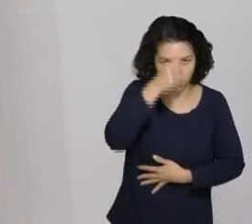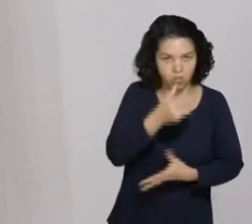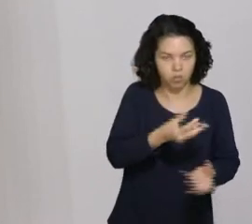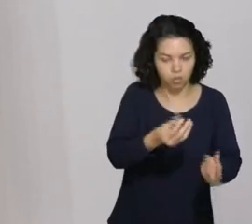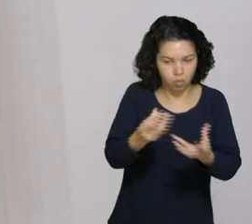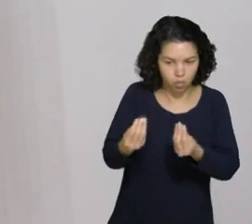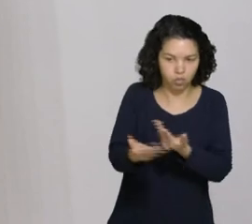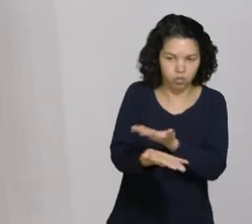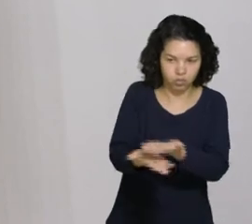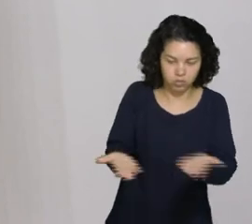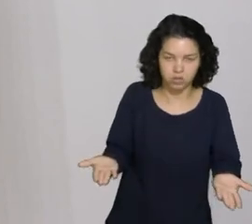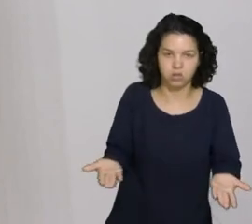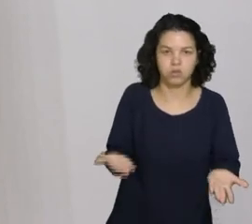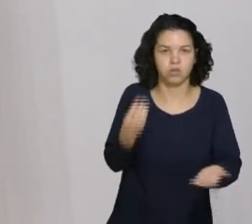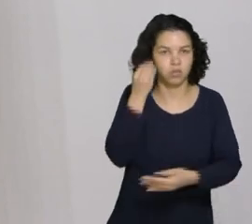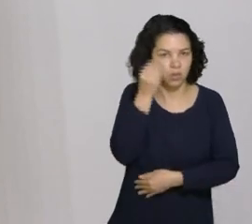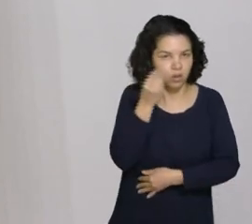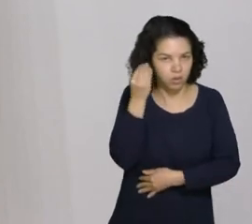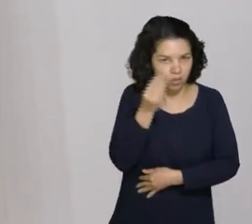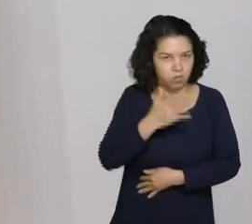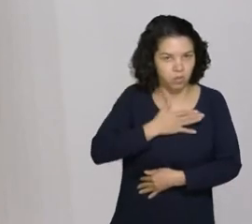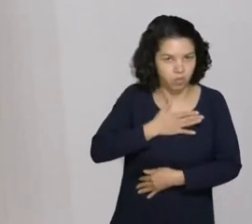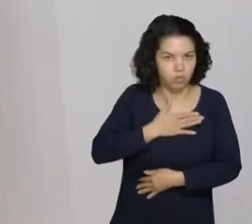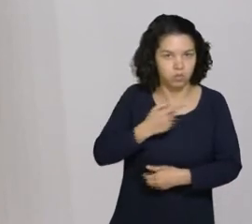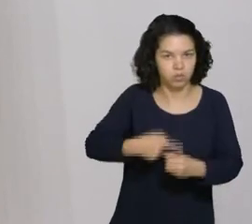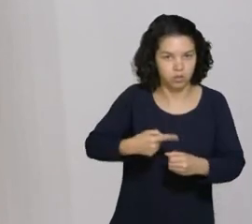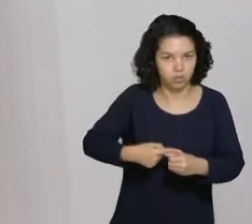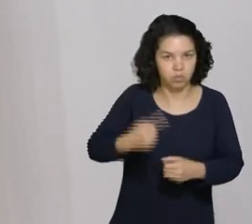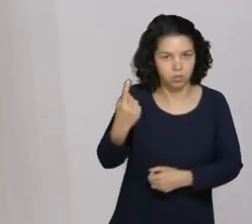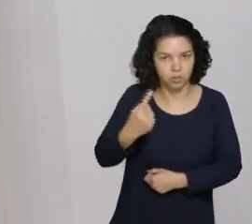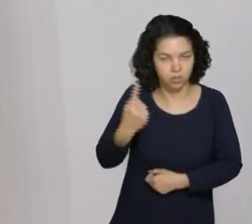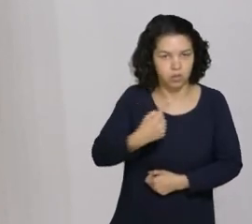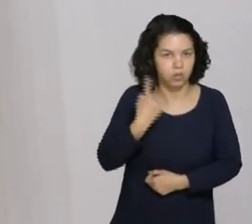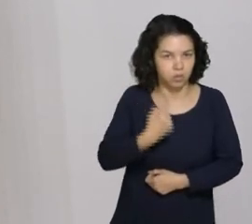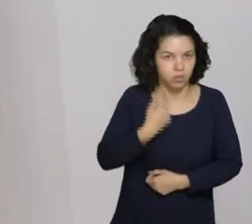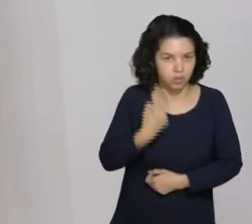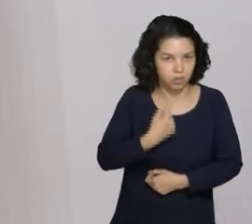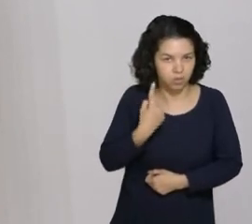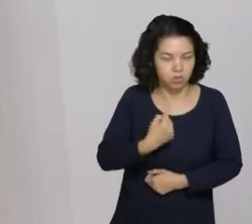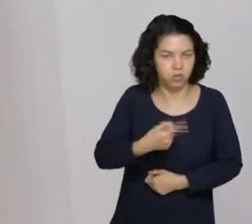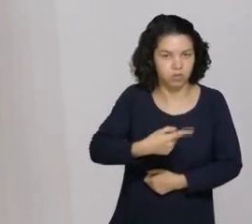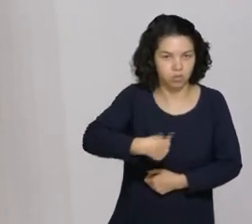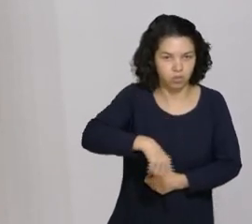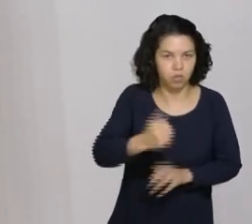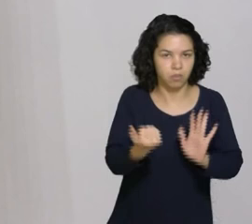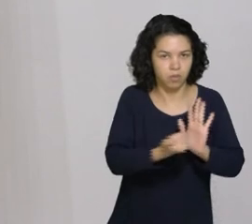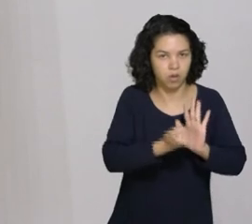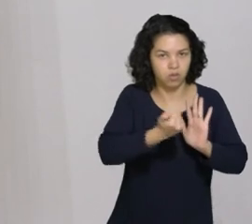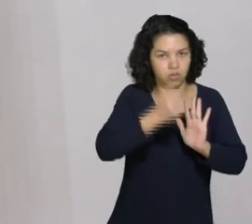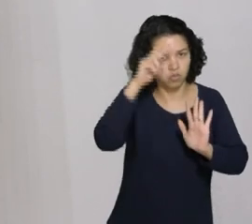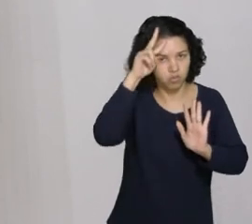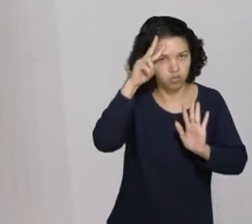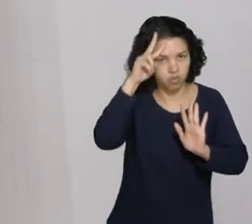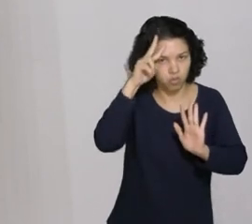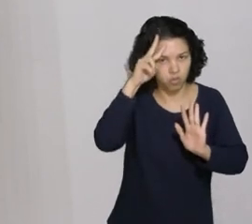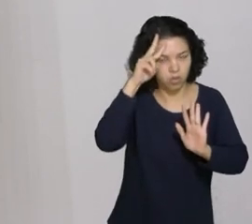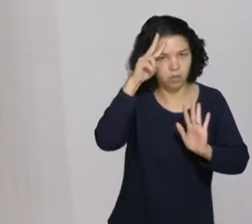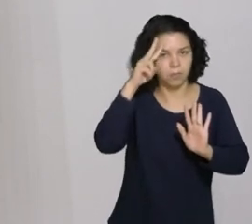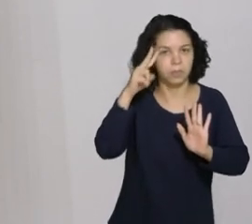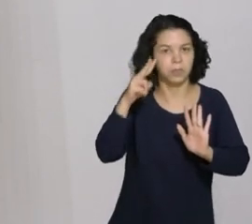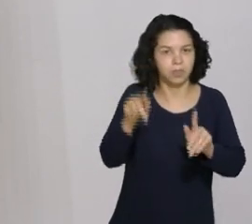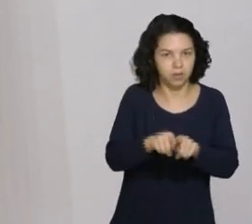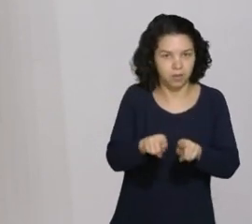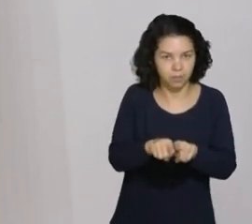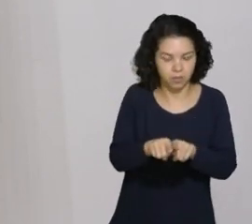e devo levar esse referência para o meu Município como o primeiro Deputado a gente marca história mas a história me